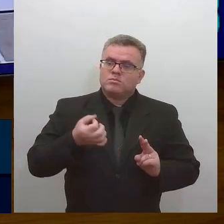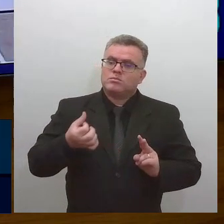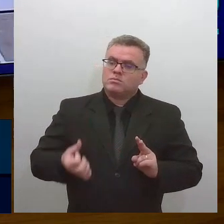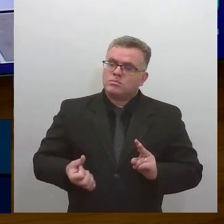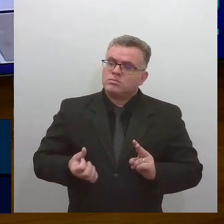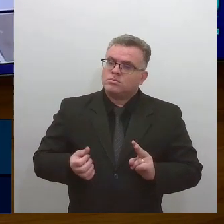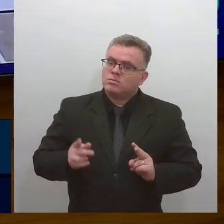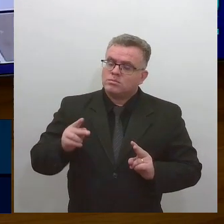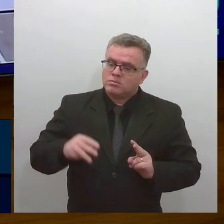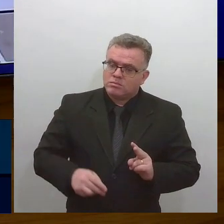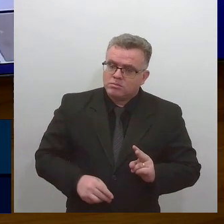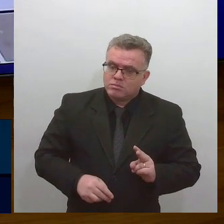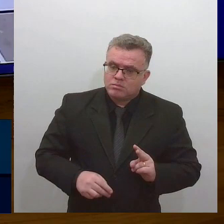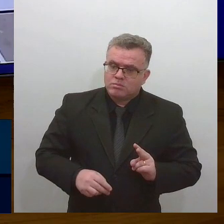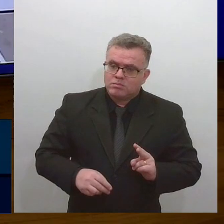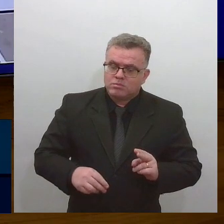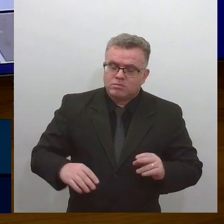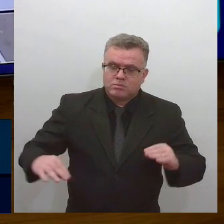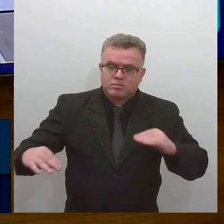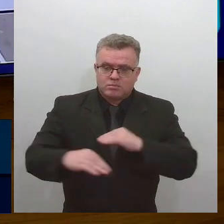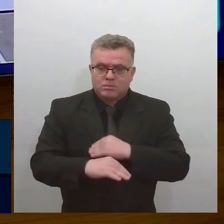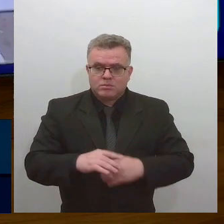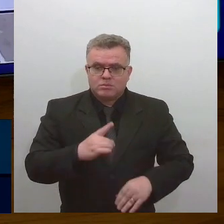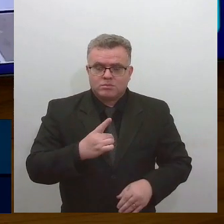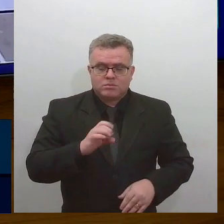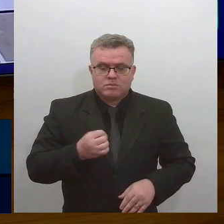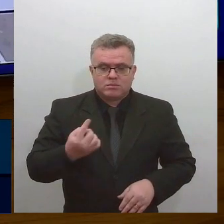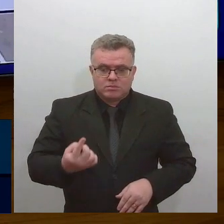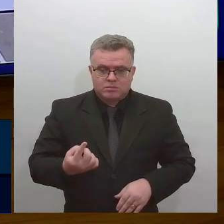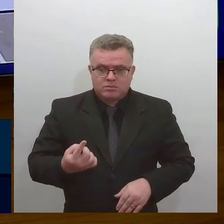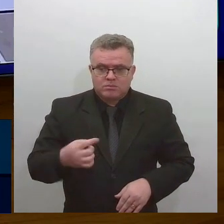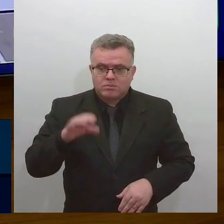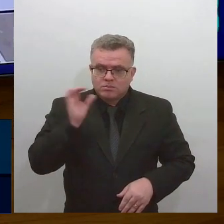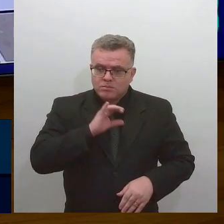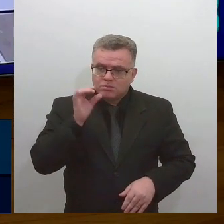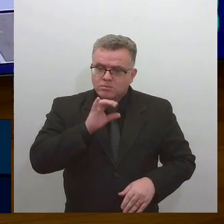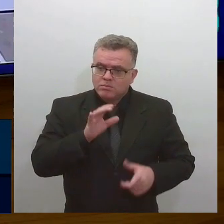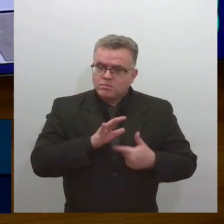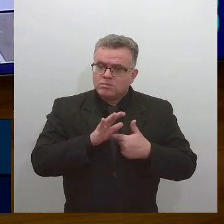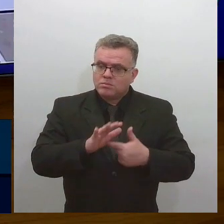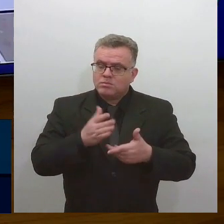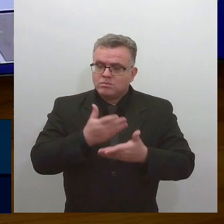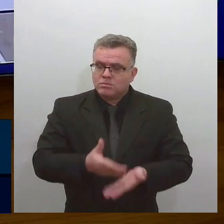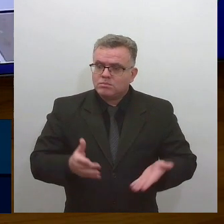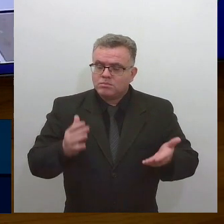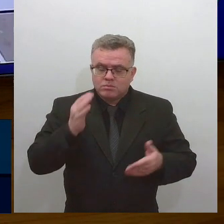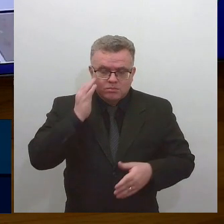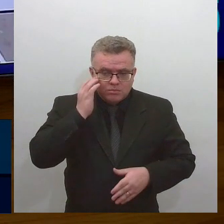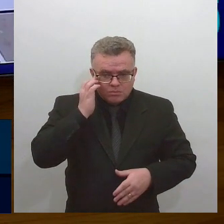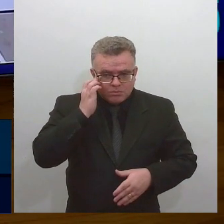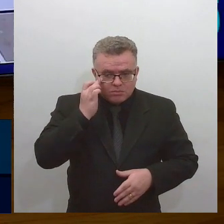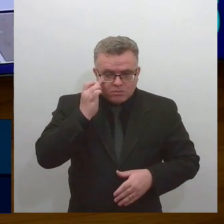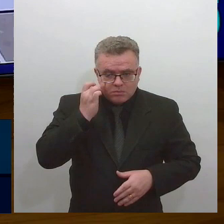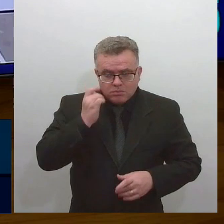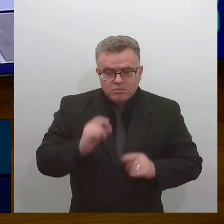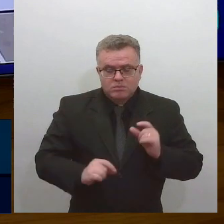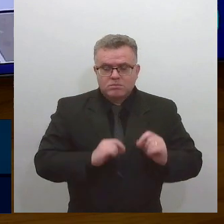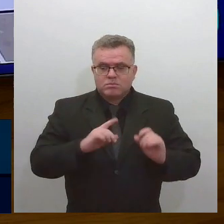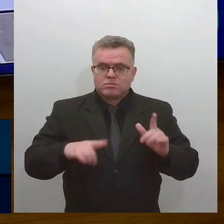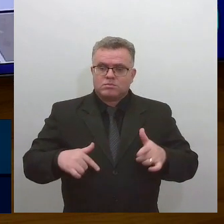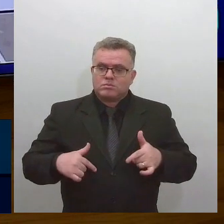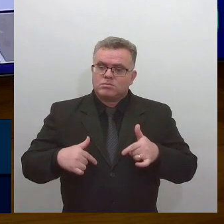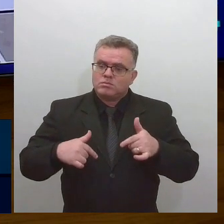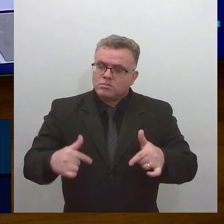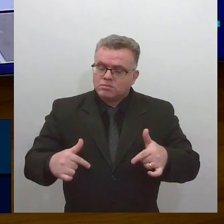br11 rapidamente aí só mostrando um pouquinho do que que é o desafio que nós vamos ter pros próximos